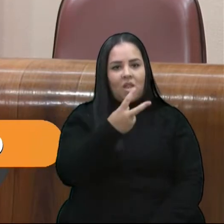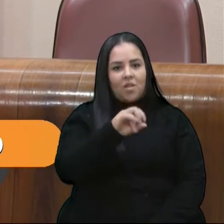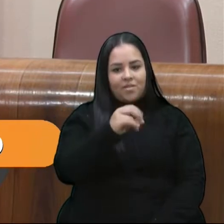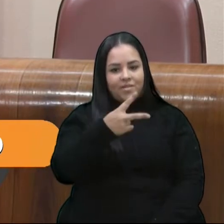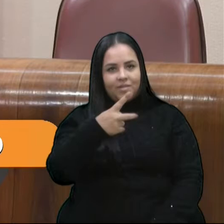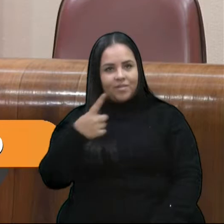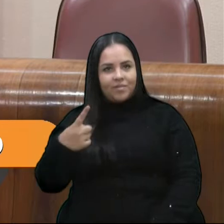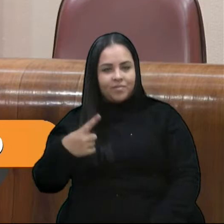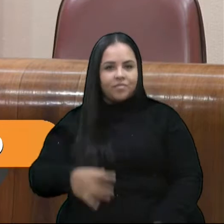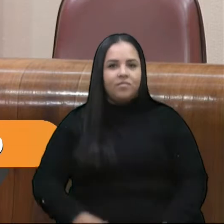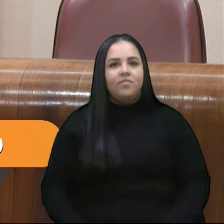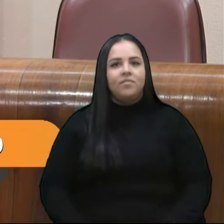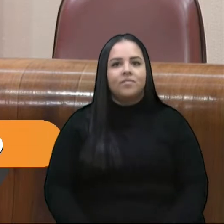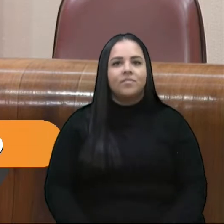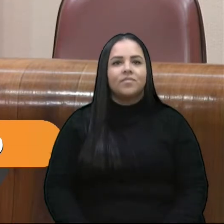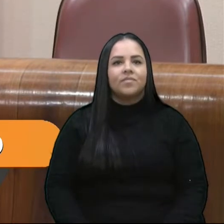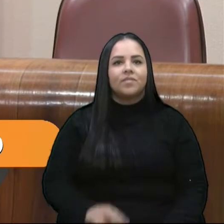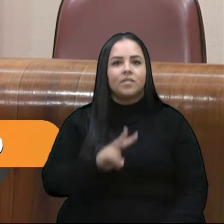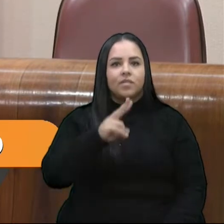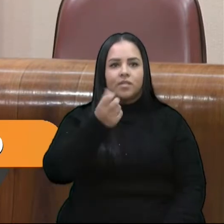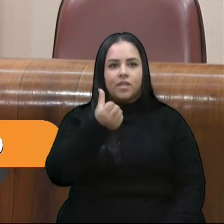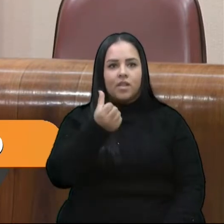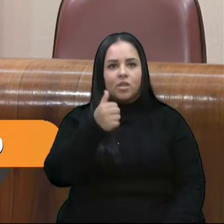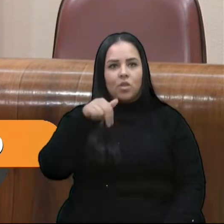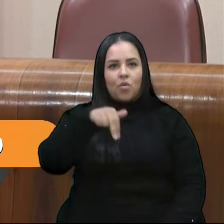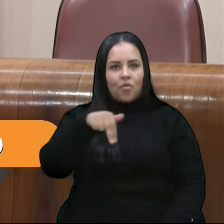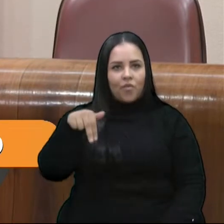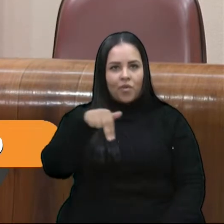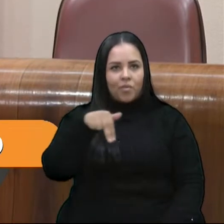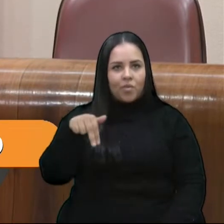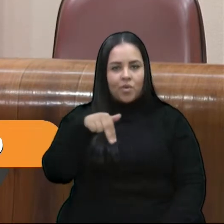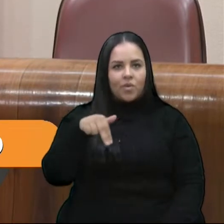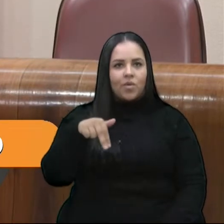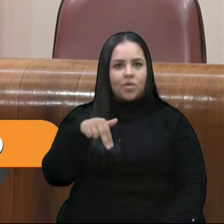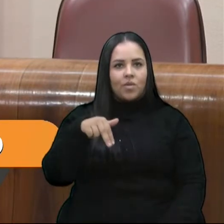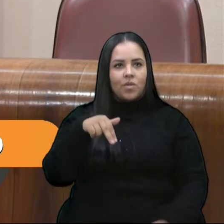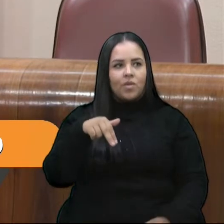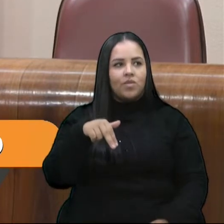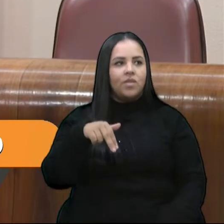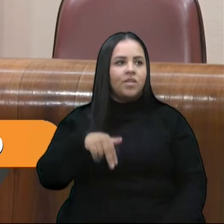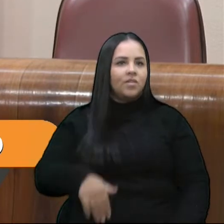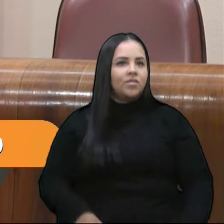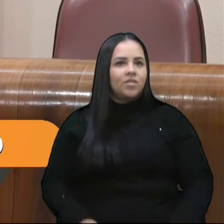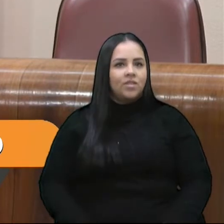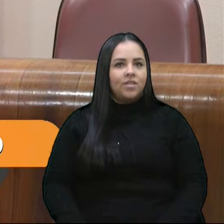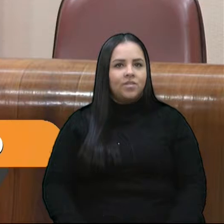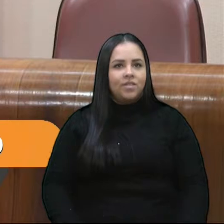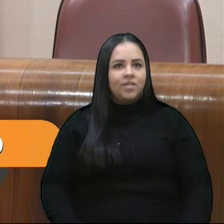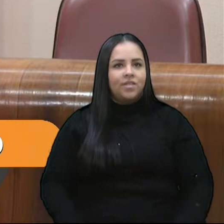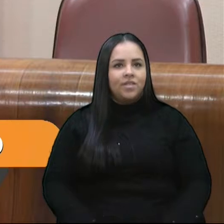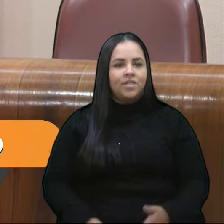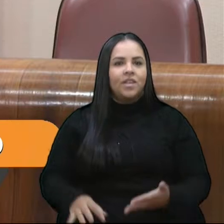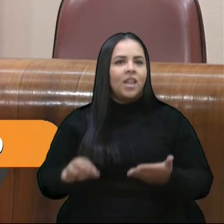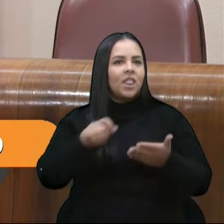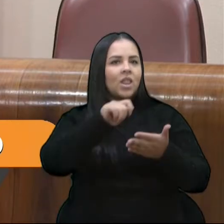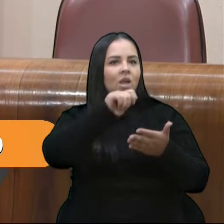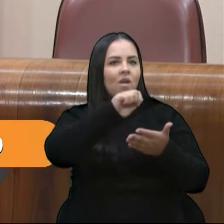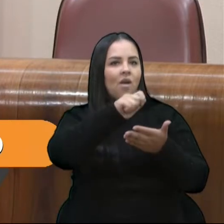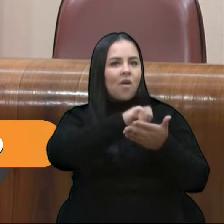2021, 26 de novembro. Estou falando da escritora e jornalista Alessandra Reck. Formada